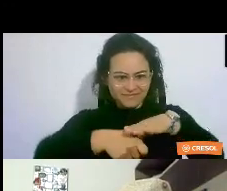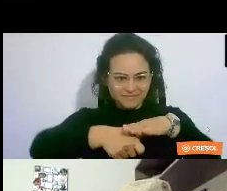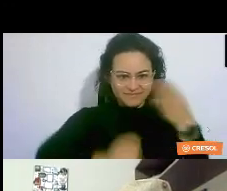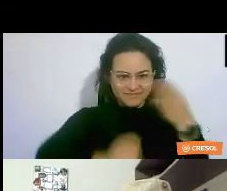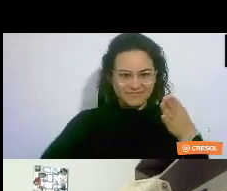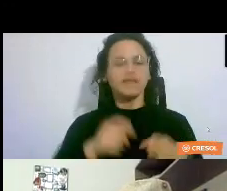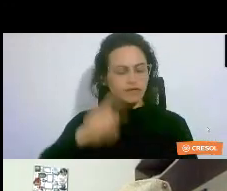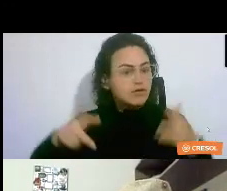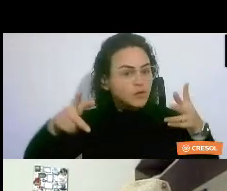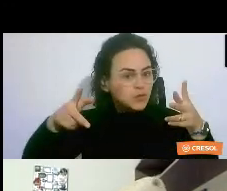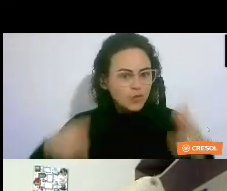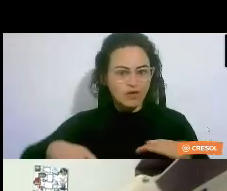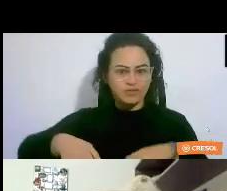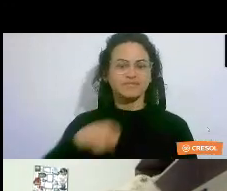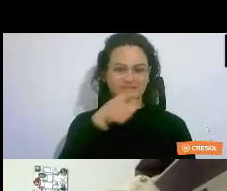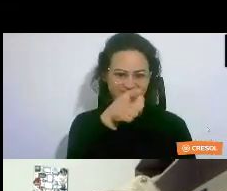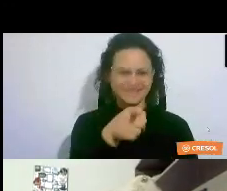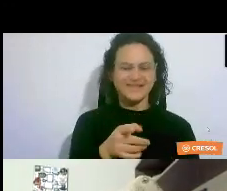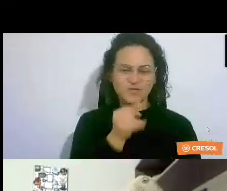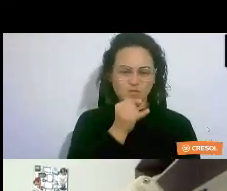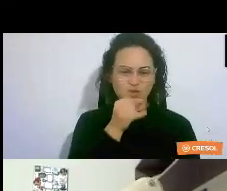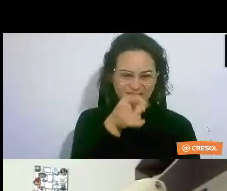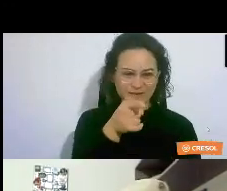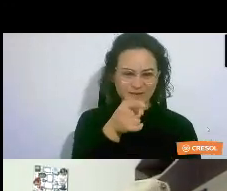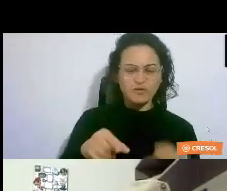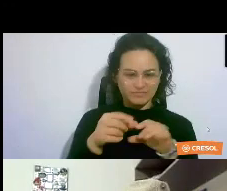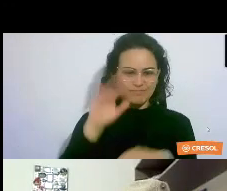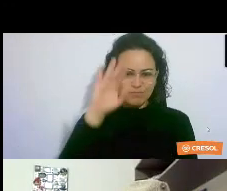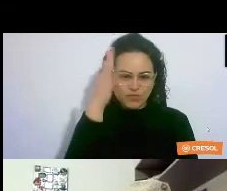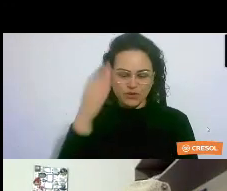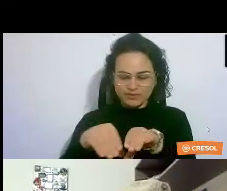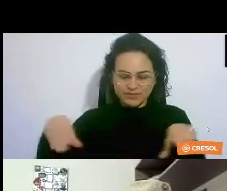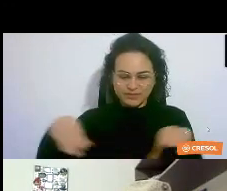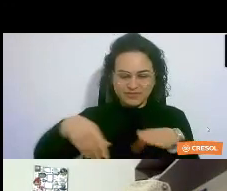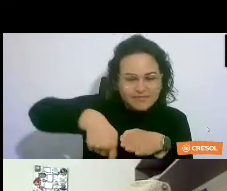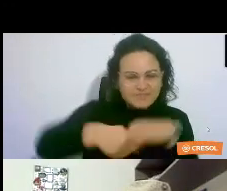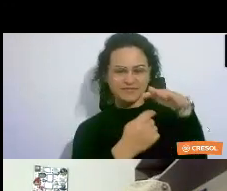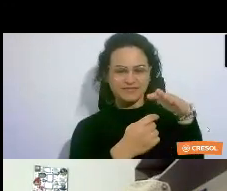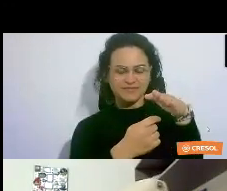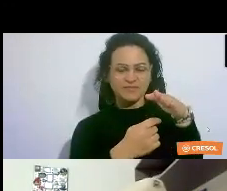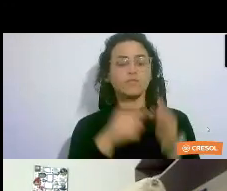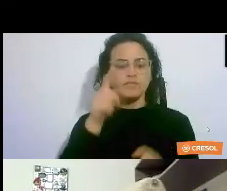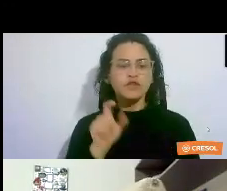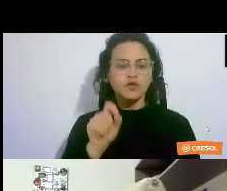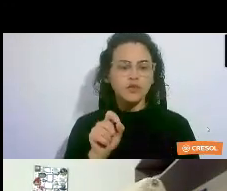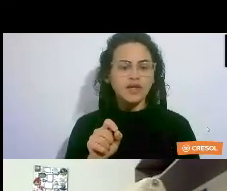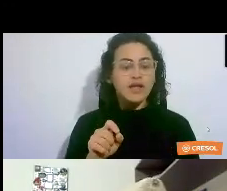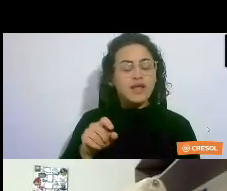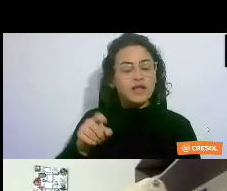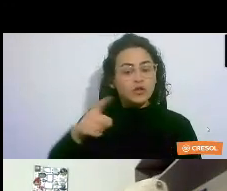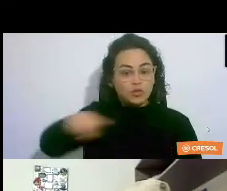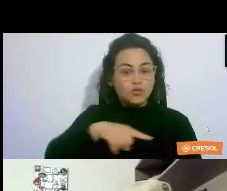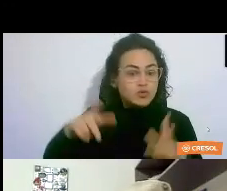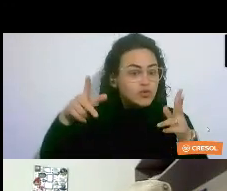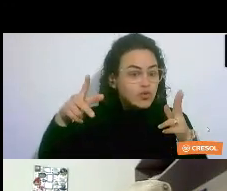mundo. Então, a nossa alavanca que pode movimentar o mundo. Nossa